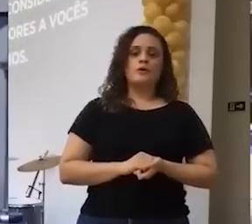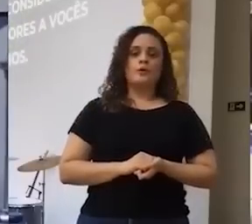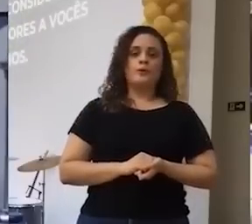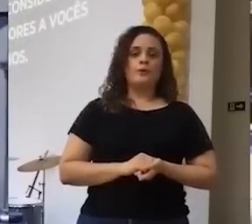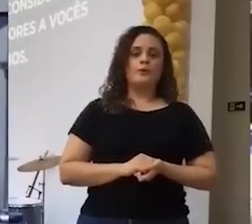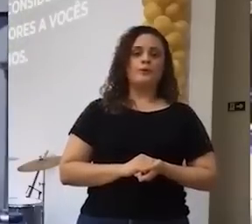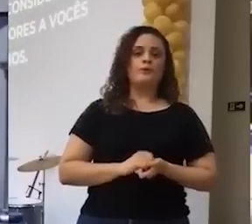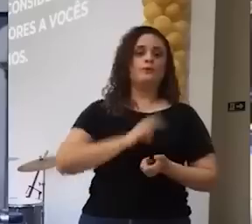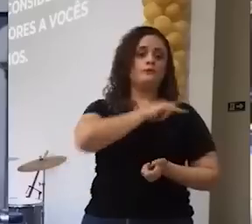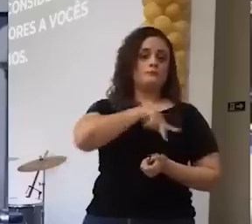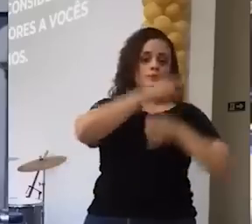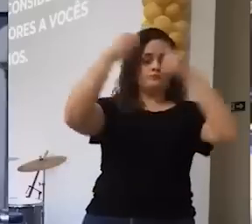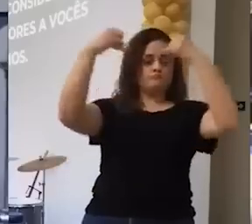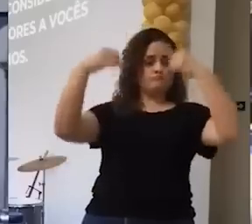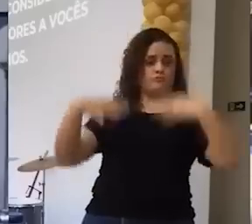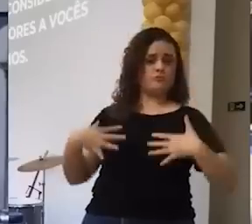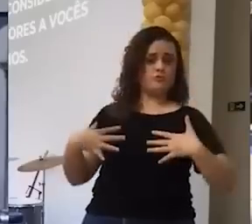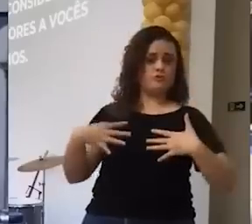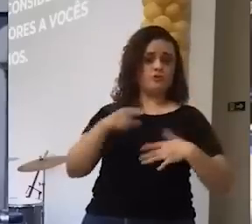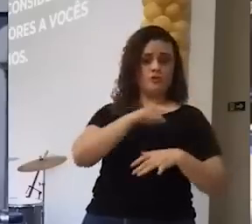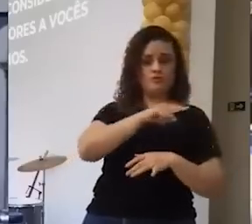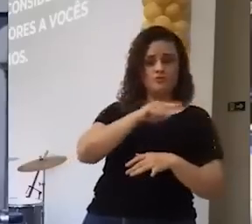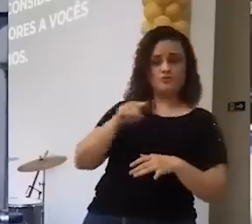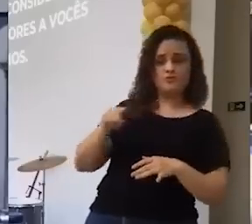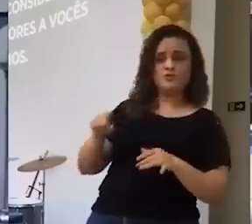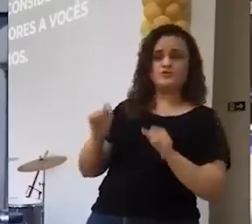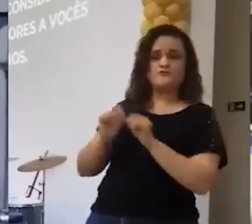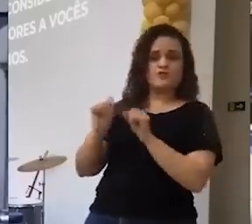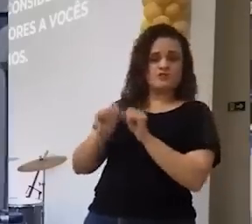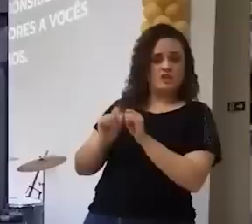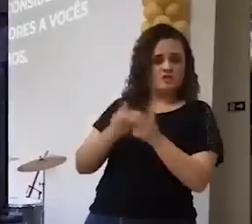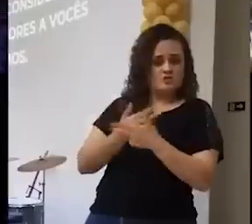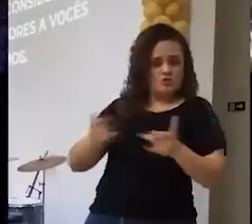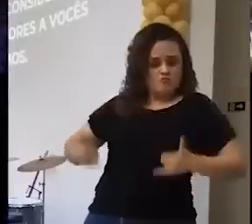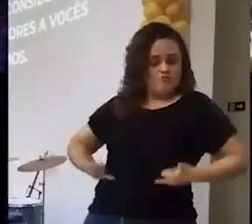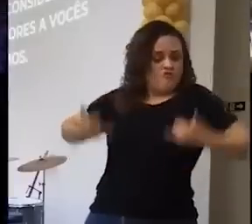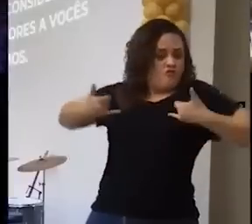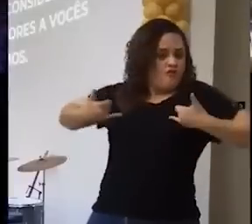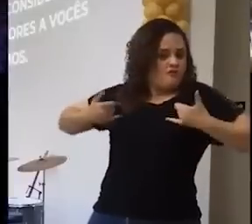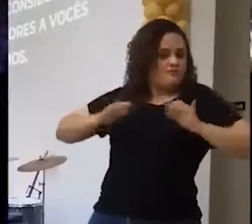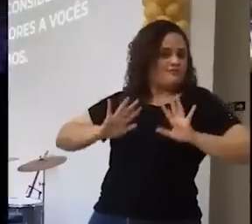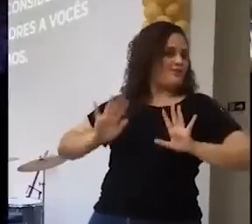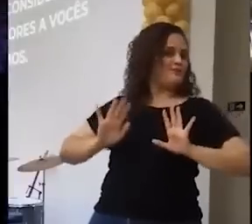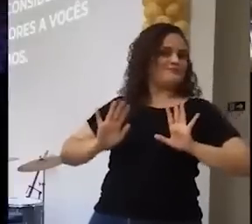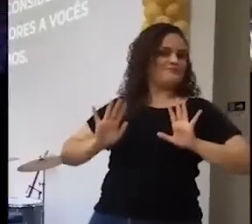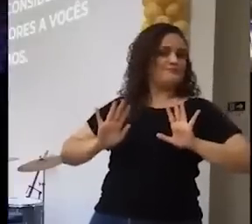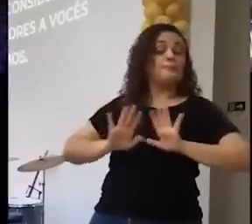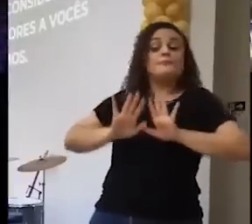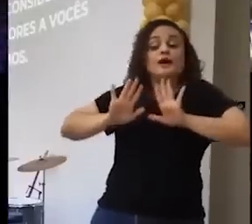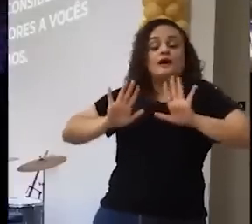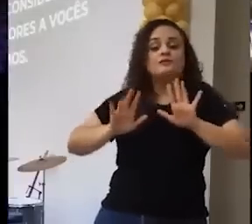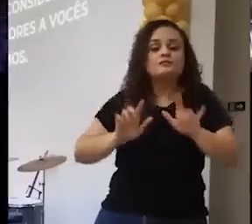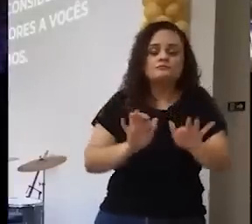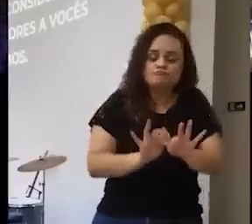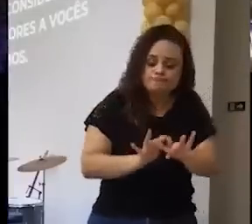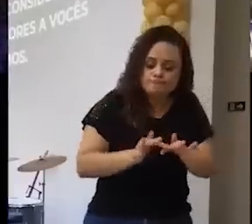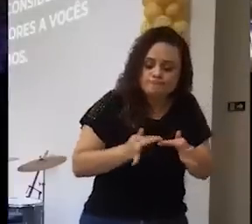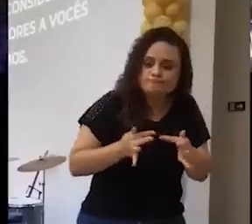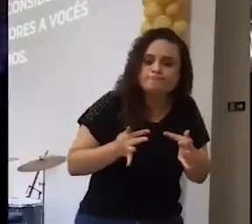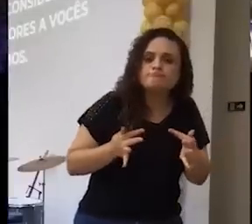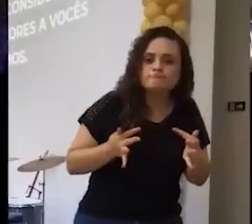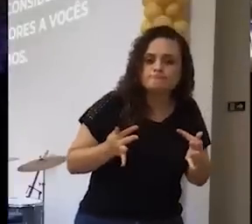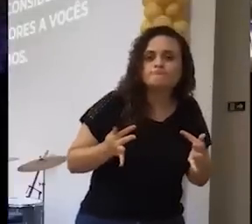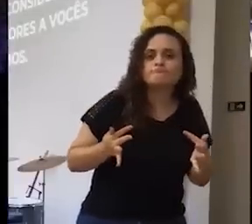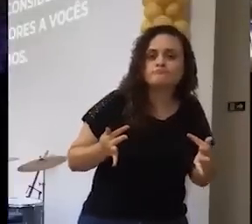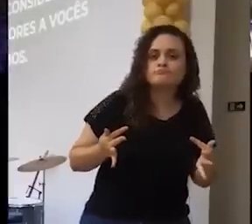Paulo diz assim: nada façais por partidarismo ou vanglória, mas por humildade, considerando cada um outro